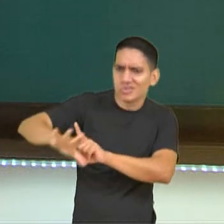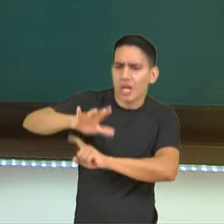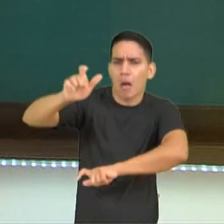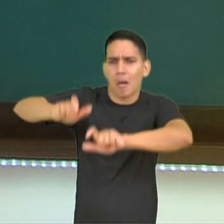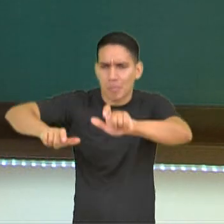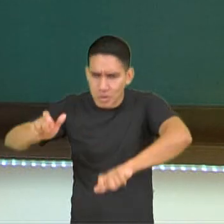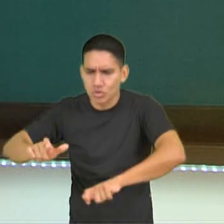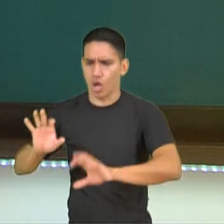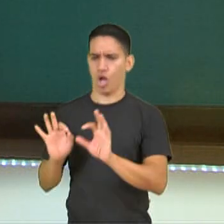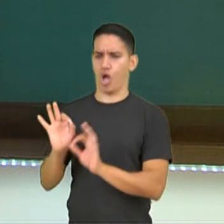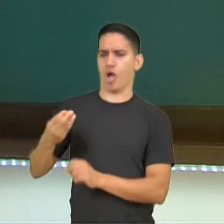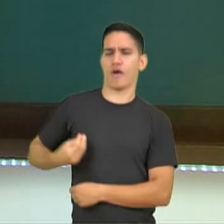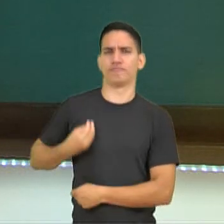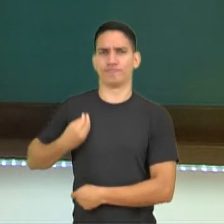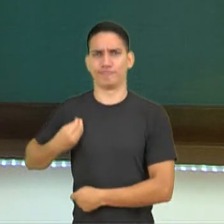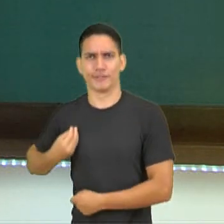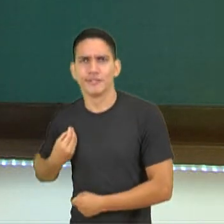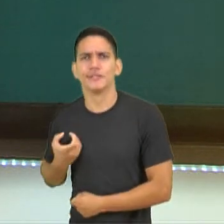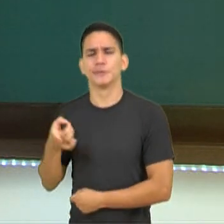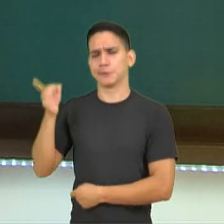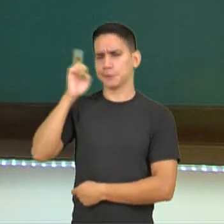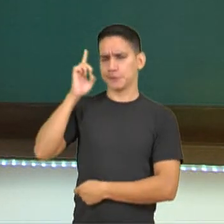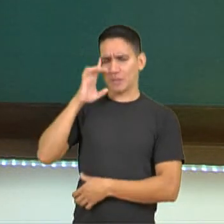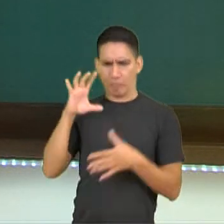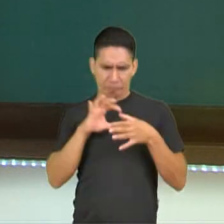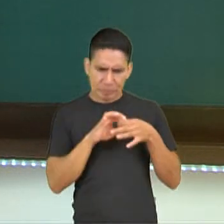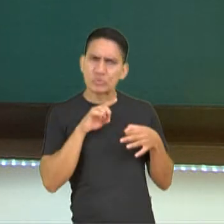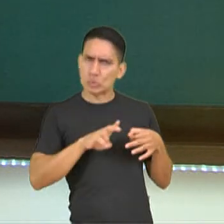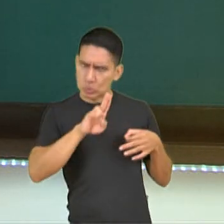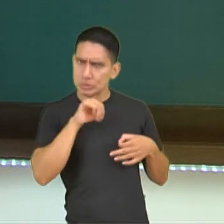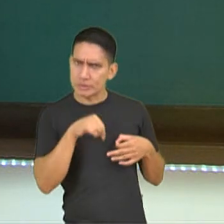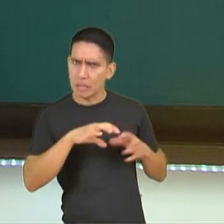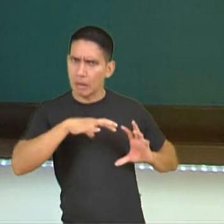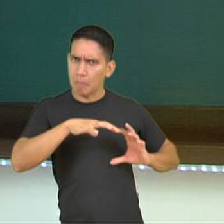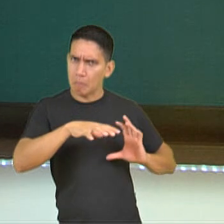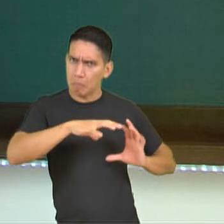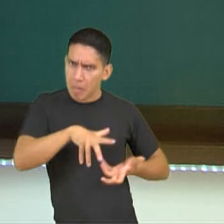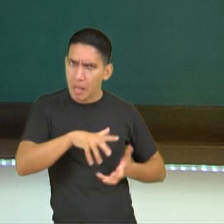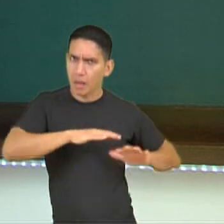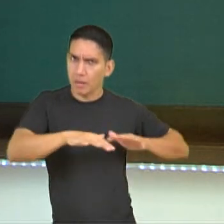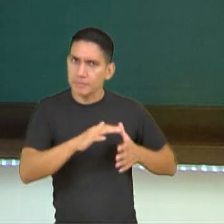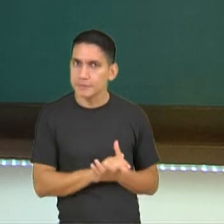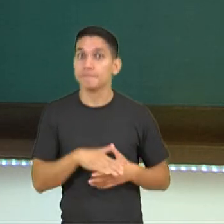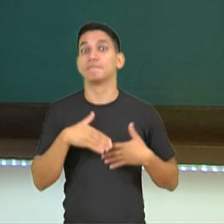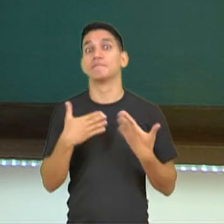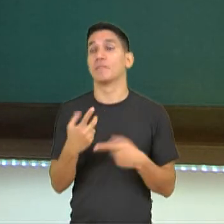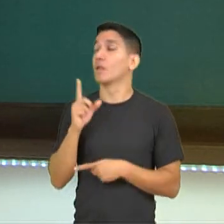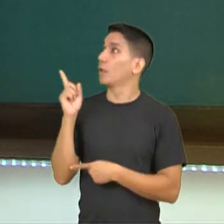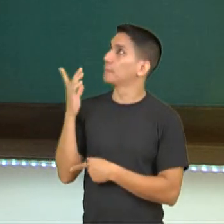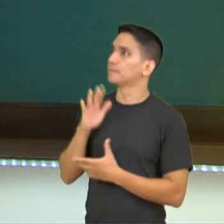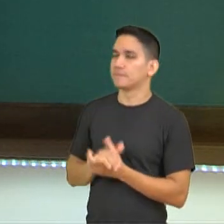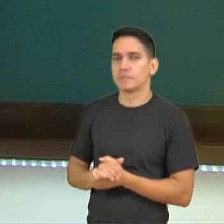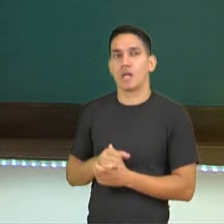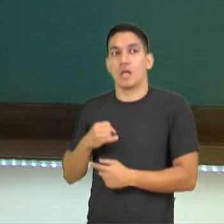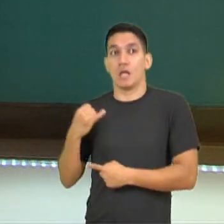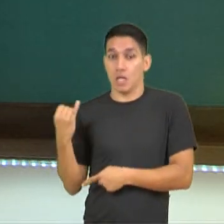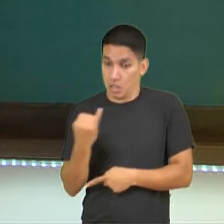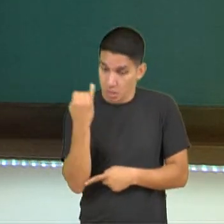organizam suas atividades baseando-se nesses movimentos? Então ali, São importantes